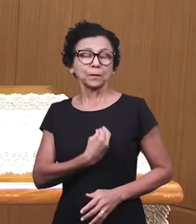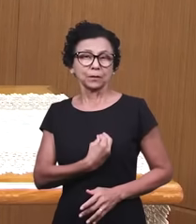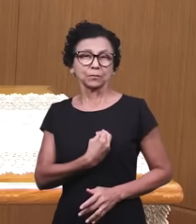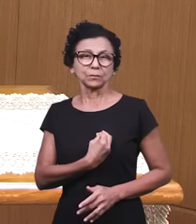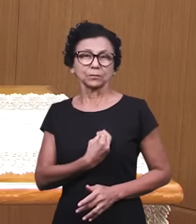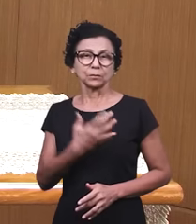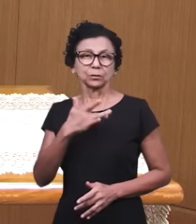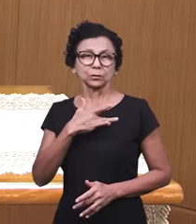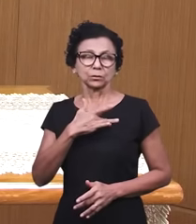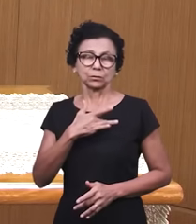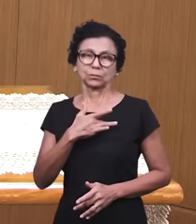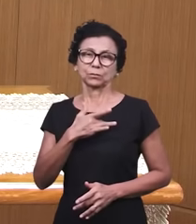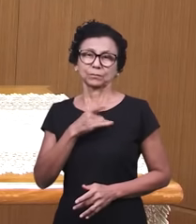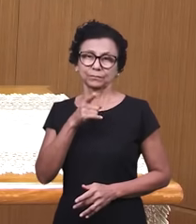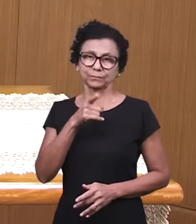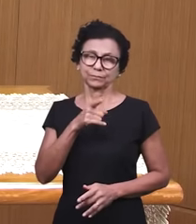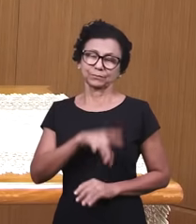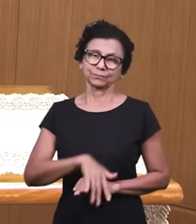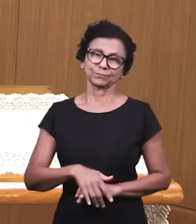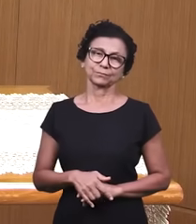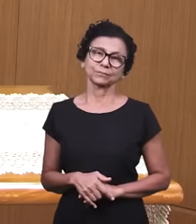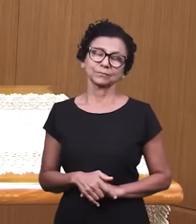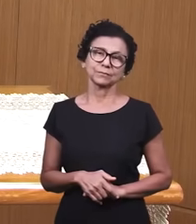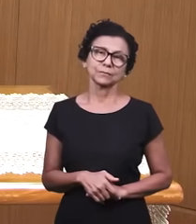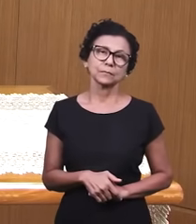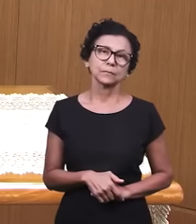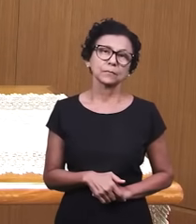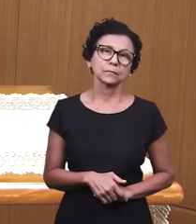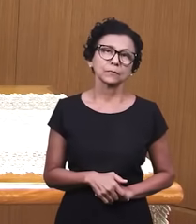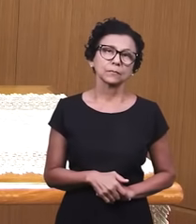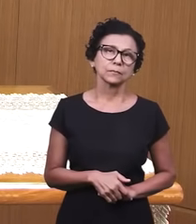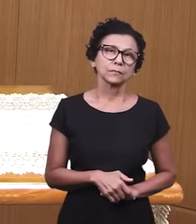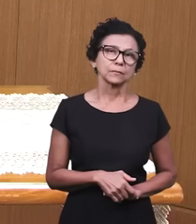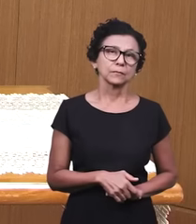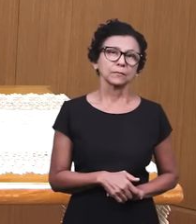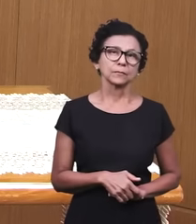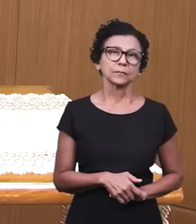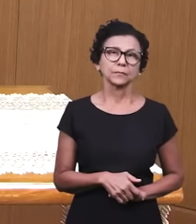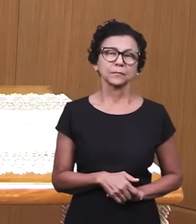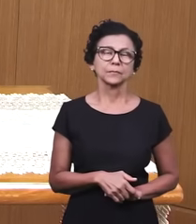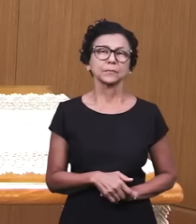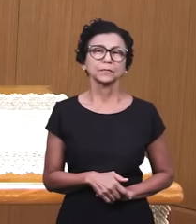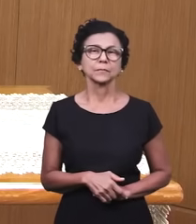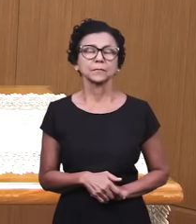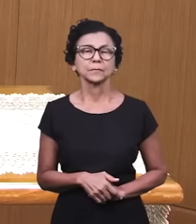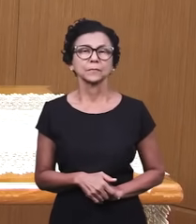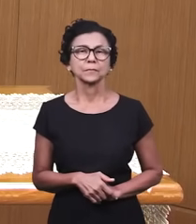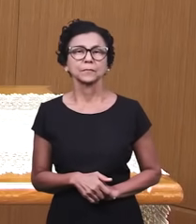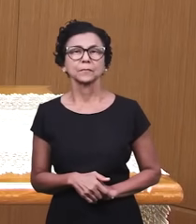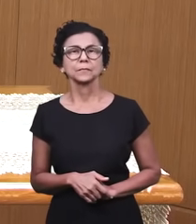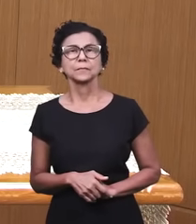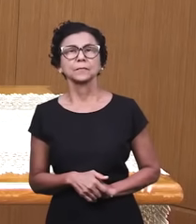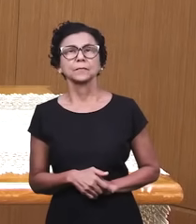queridos, nossos amigos, não temos muito no que nos delongar aqui nesta mensagem,